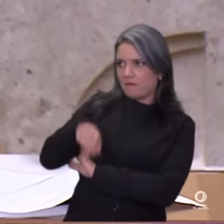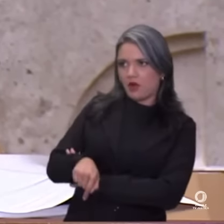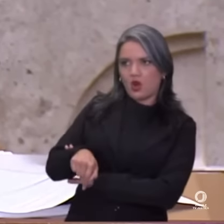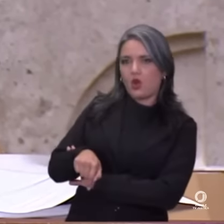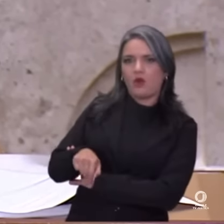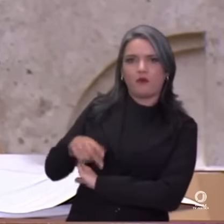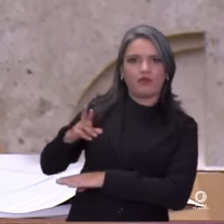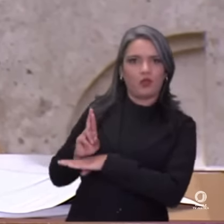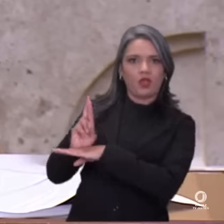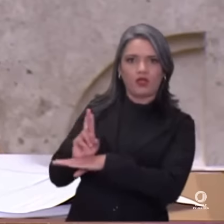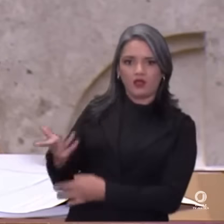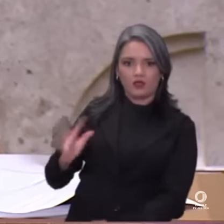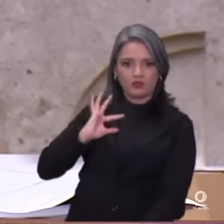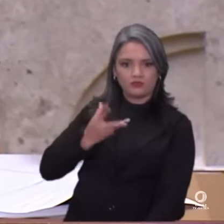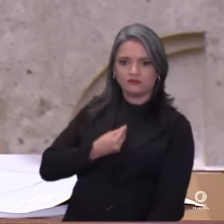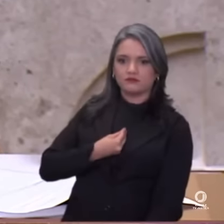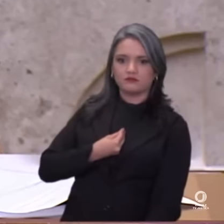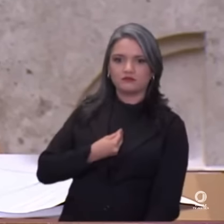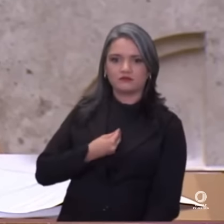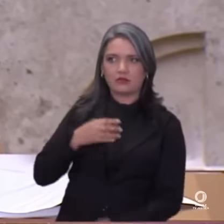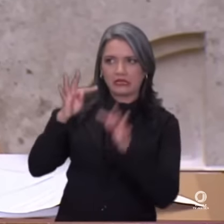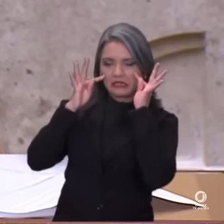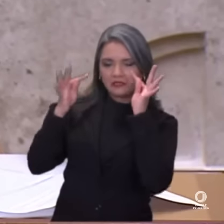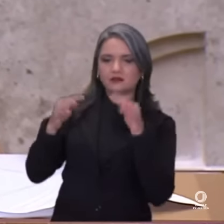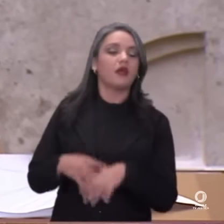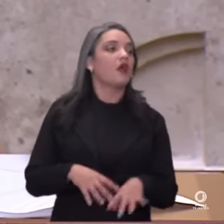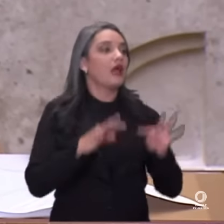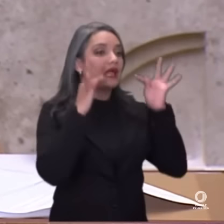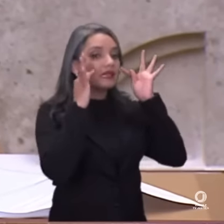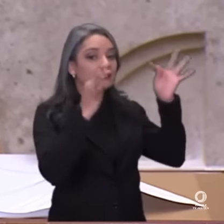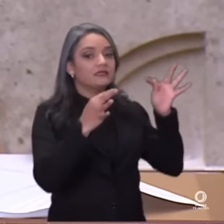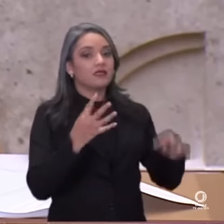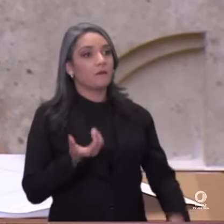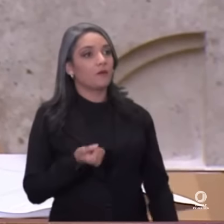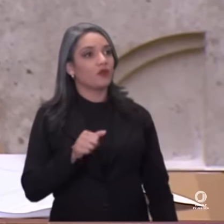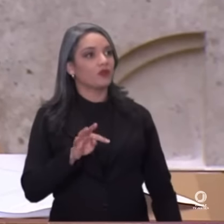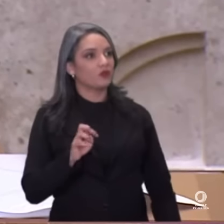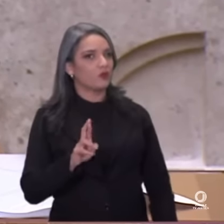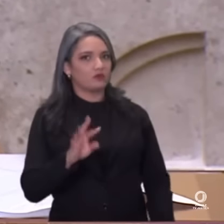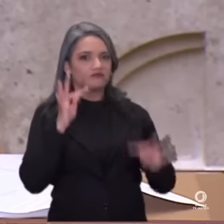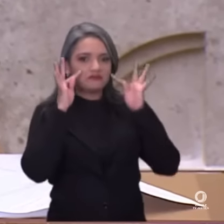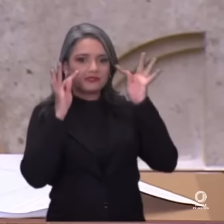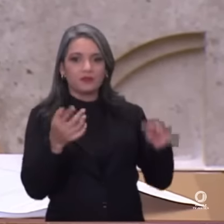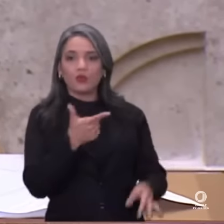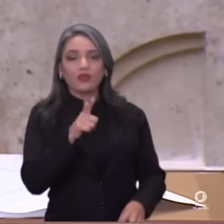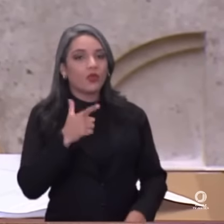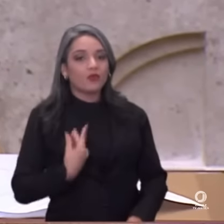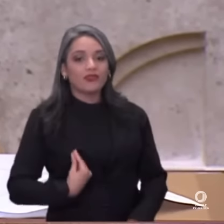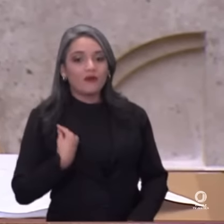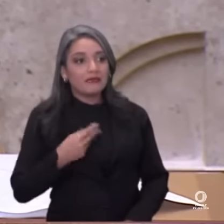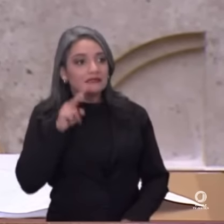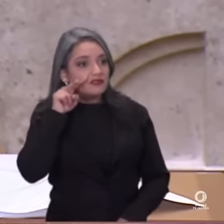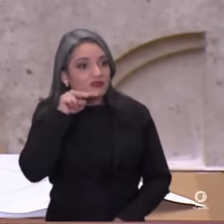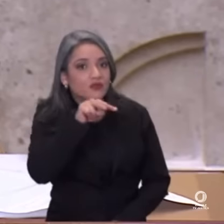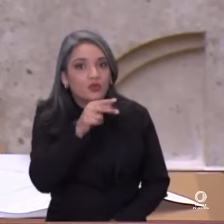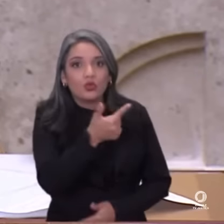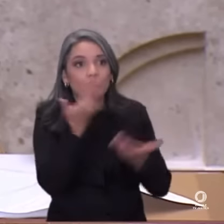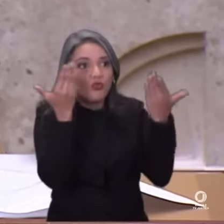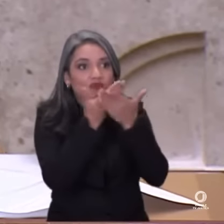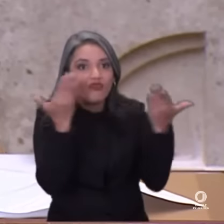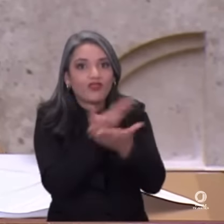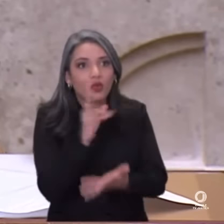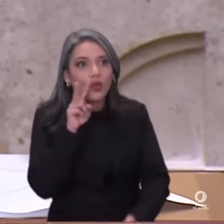autor não... A testemunha do autor não estava presente e não testemunhou o fato. Foi